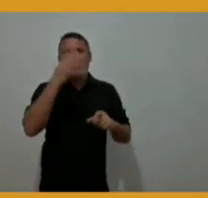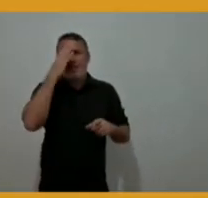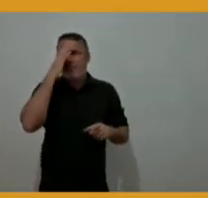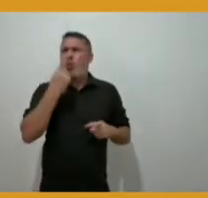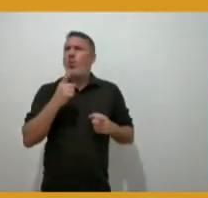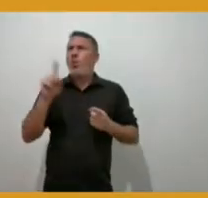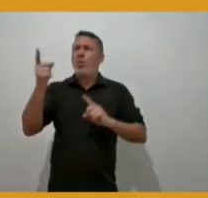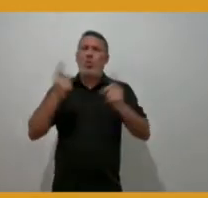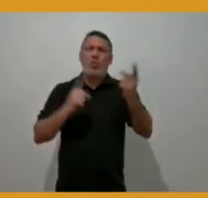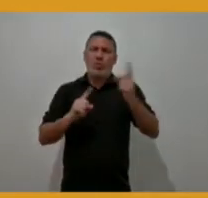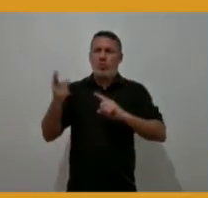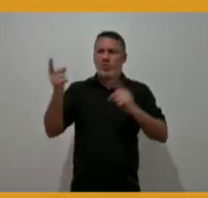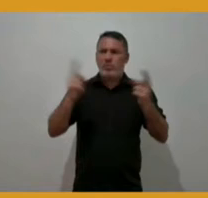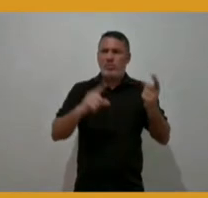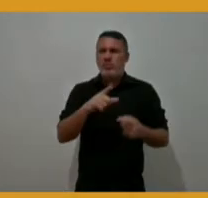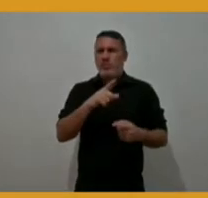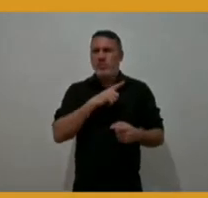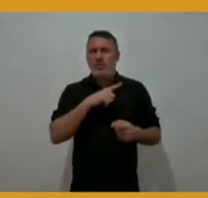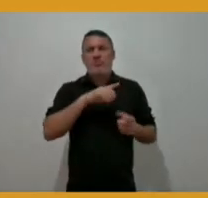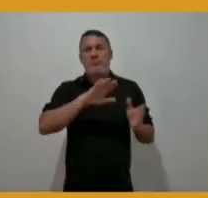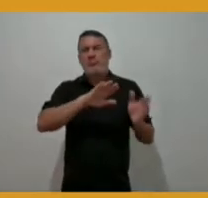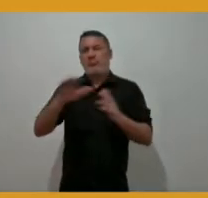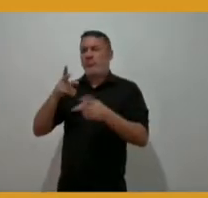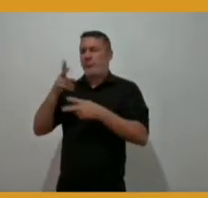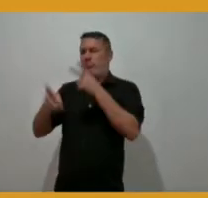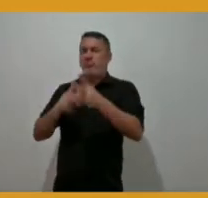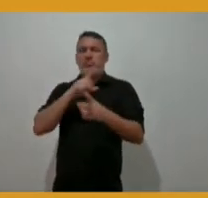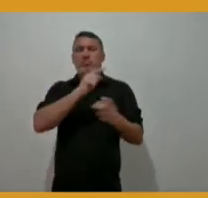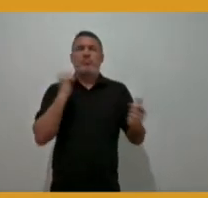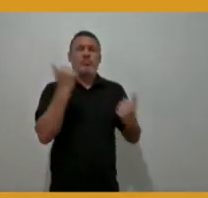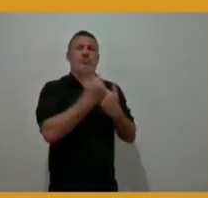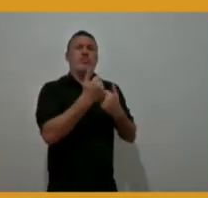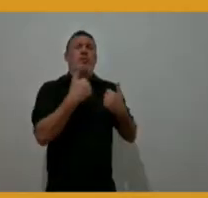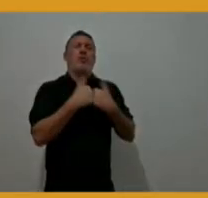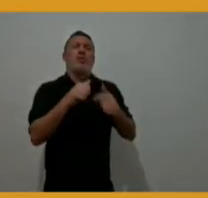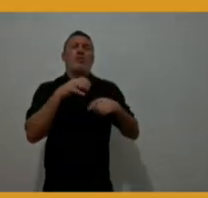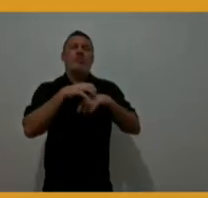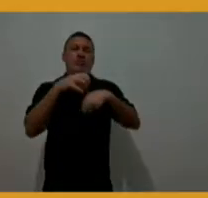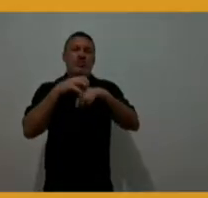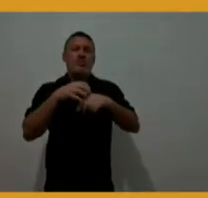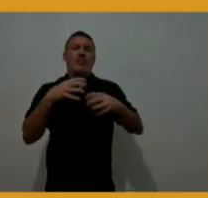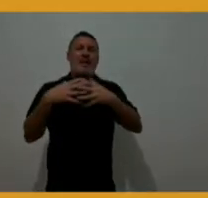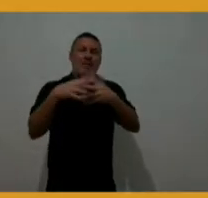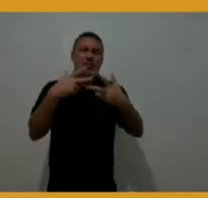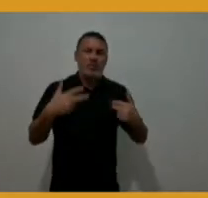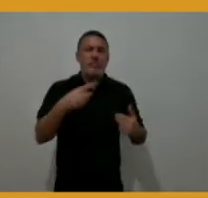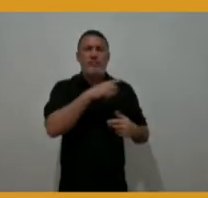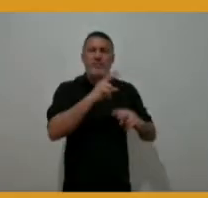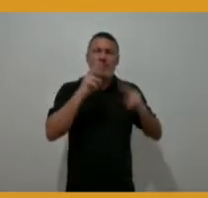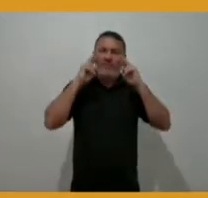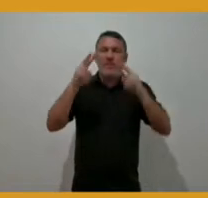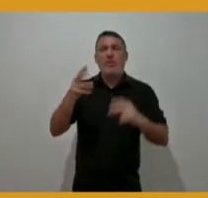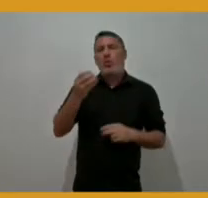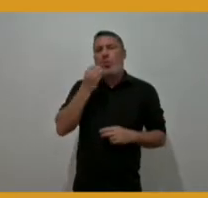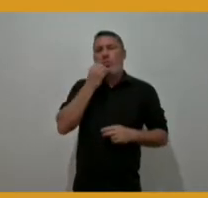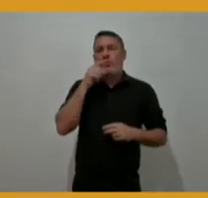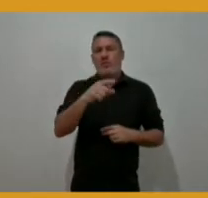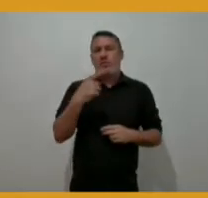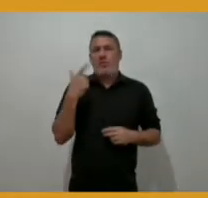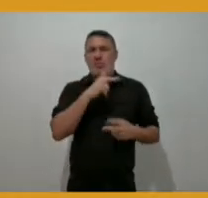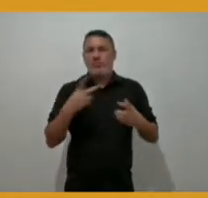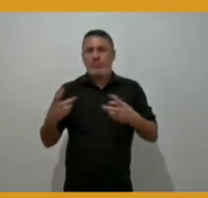modal ferroviário, o grande líder e empreendedor visualizou oportunidades e as